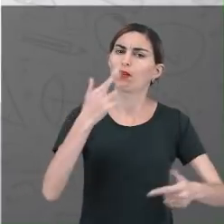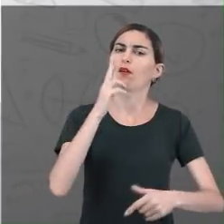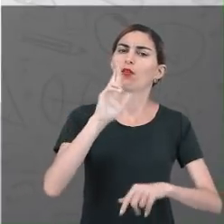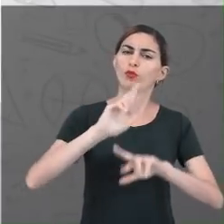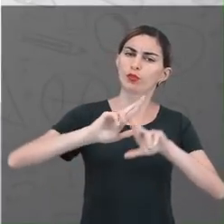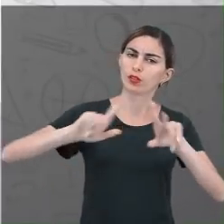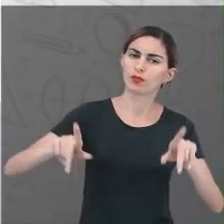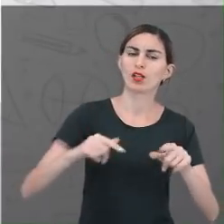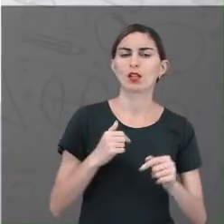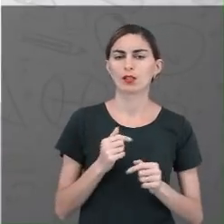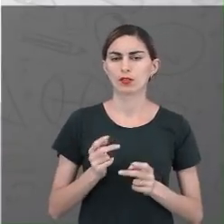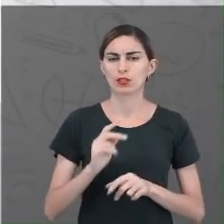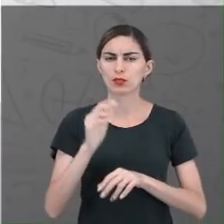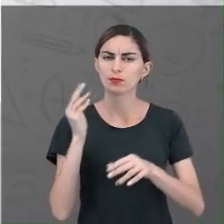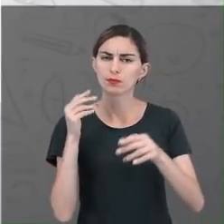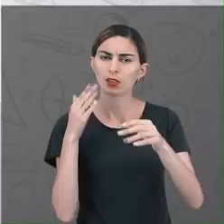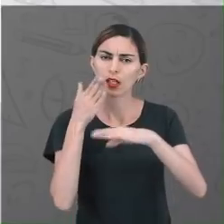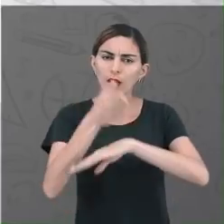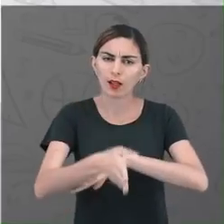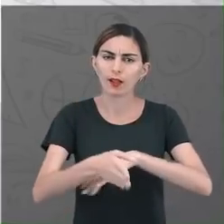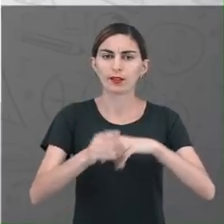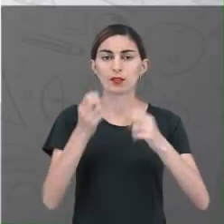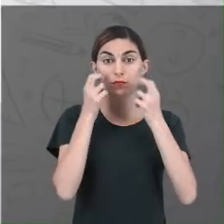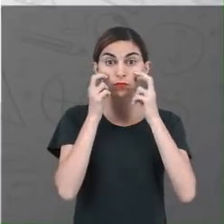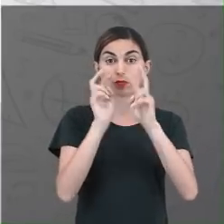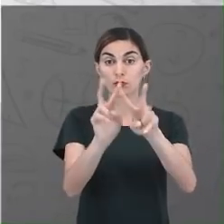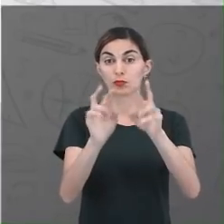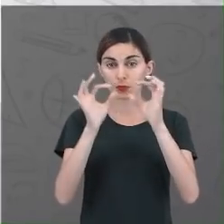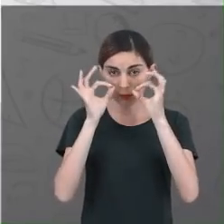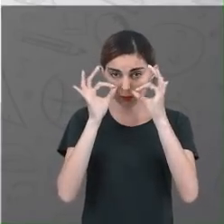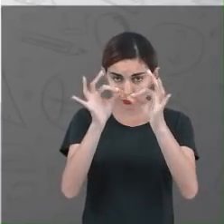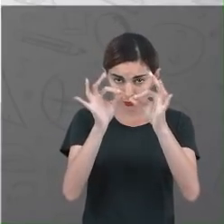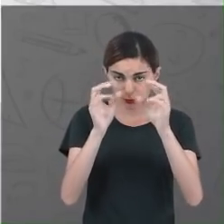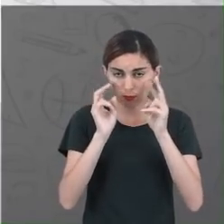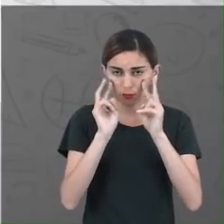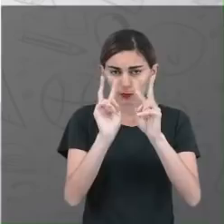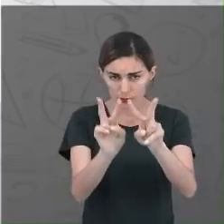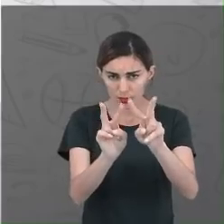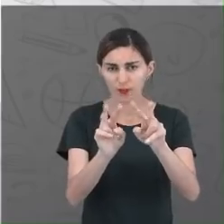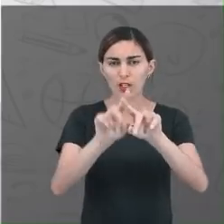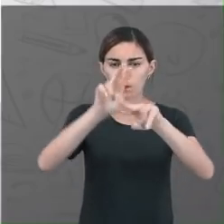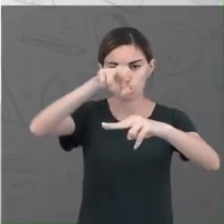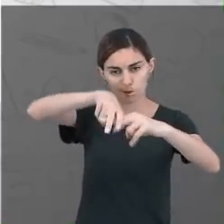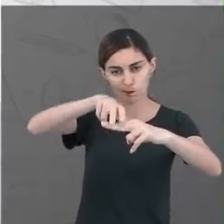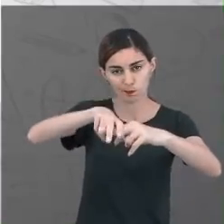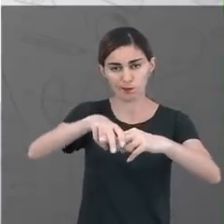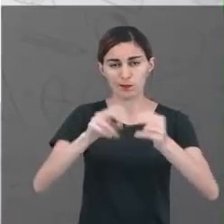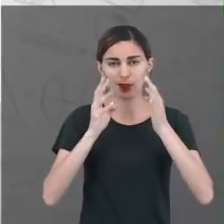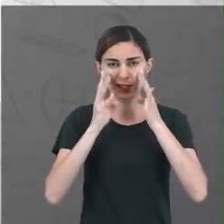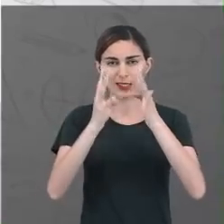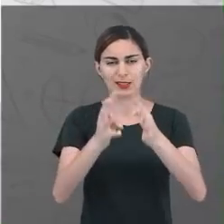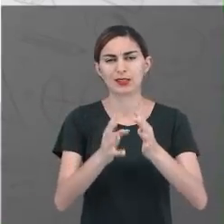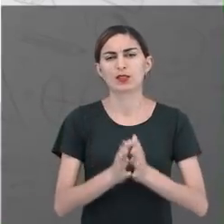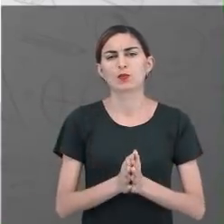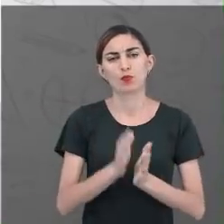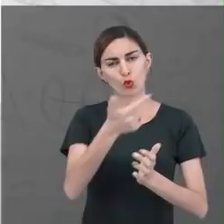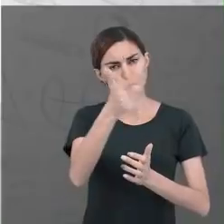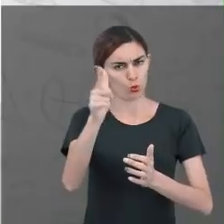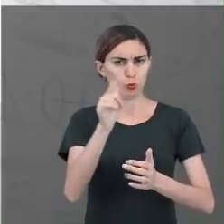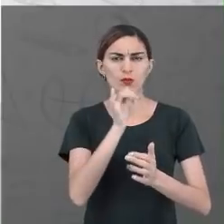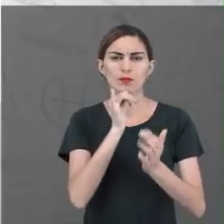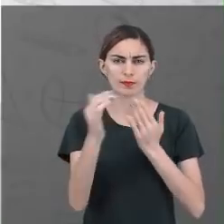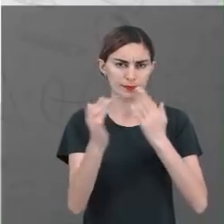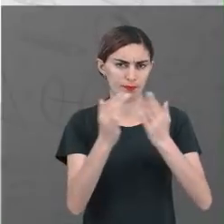à medida em que a gente entra nesse ambiente, os olhos já se voltam para o trono. Aqui é um outro exemplo, né?